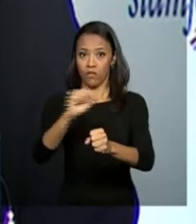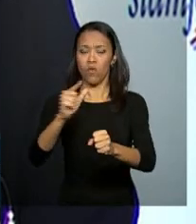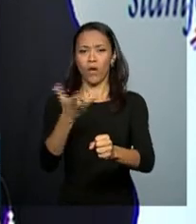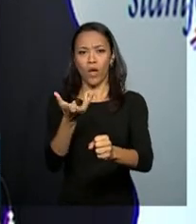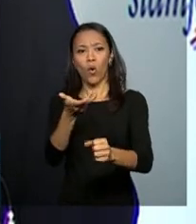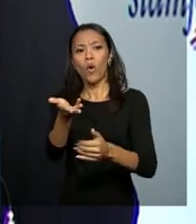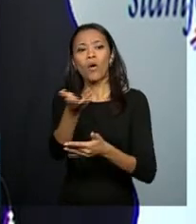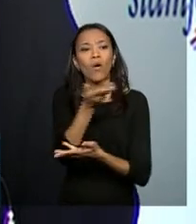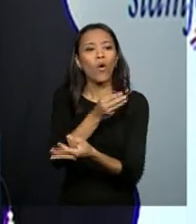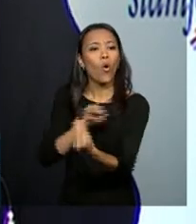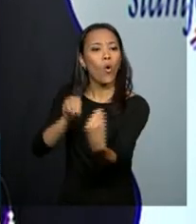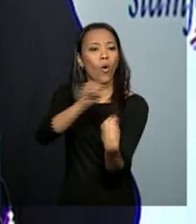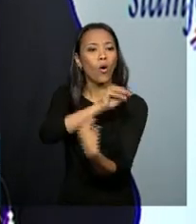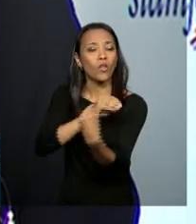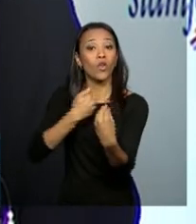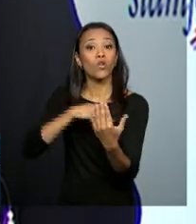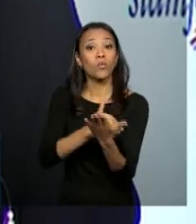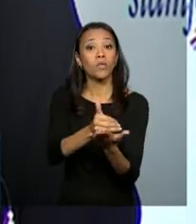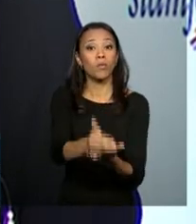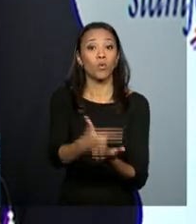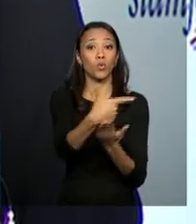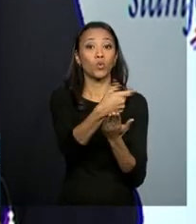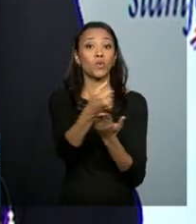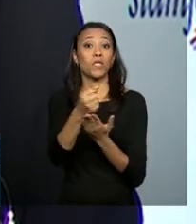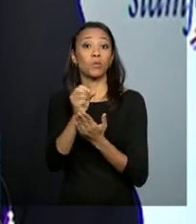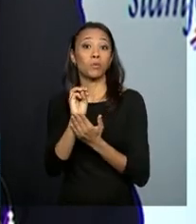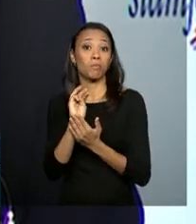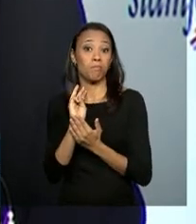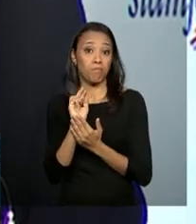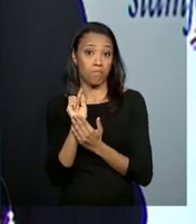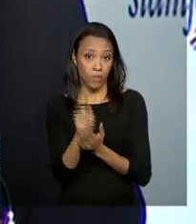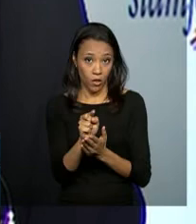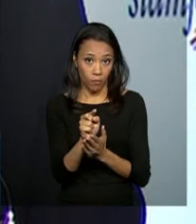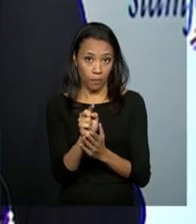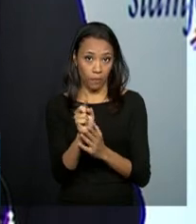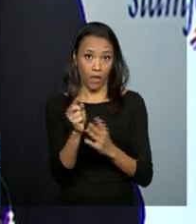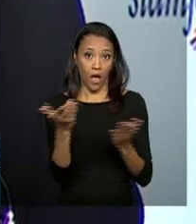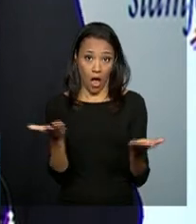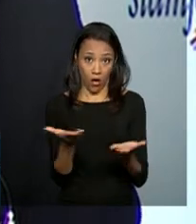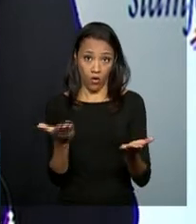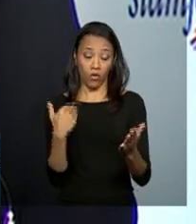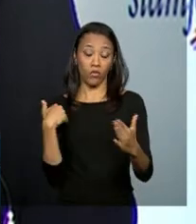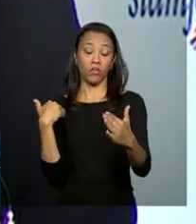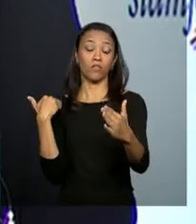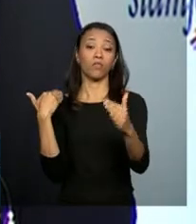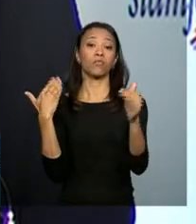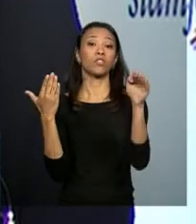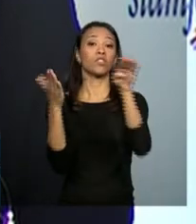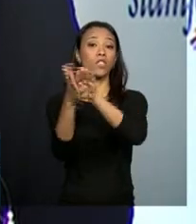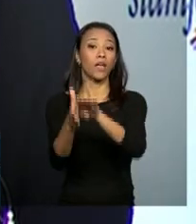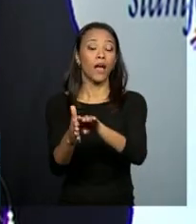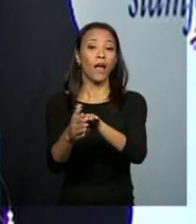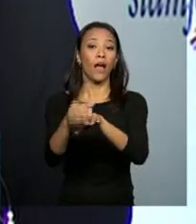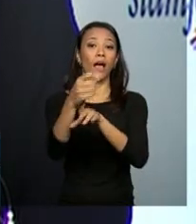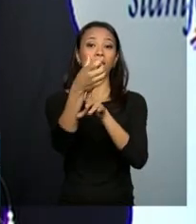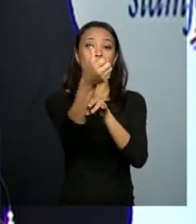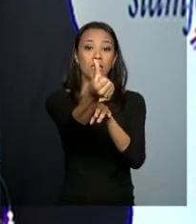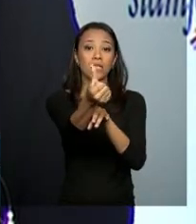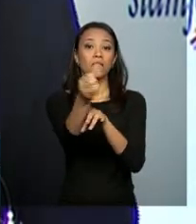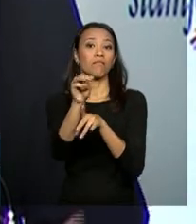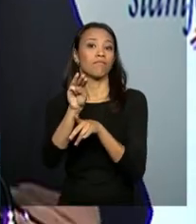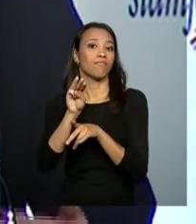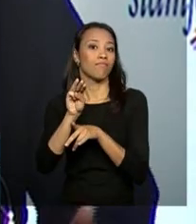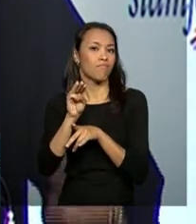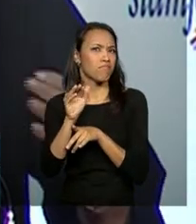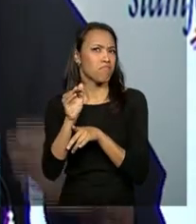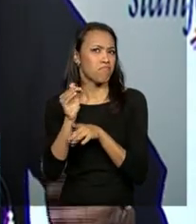com 200 mil. Nós hoje, no final de 18, chegaremos a 6 milhões,